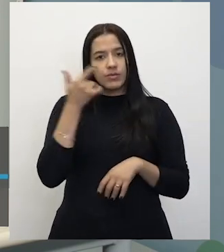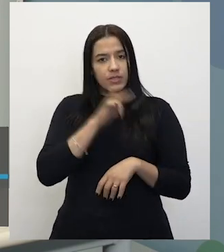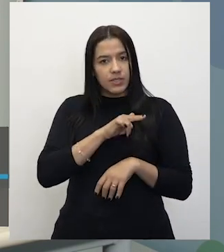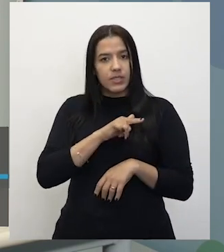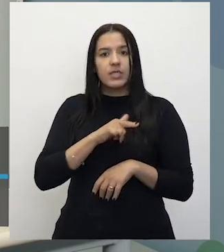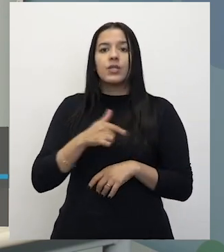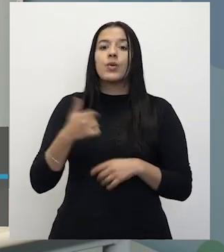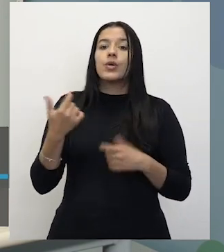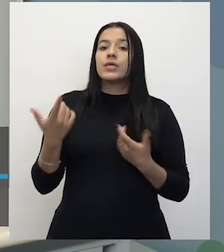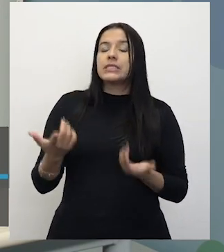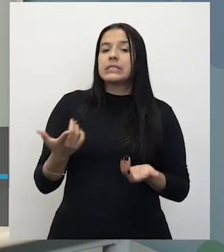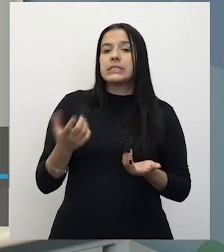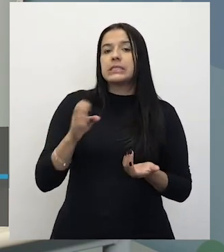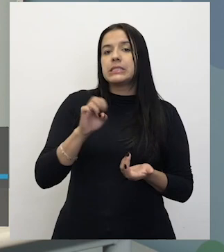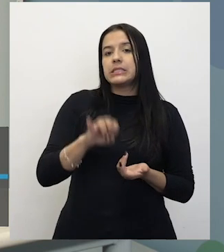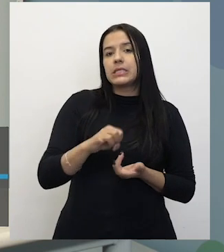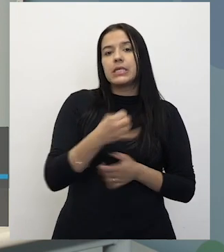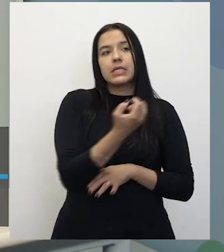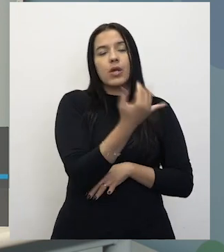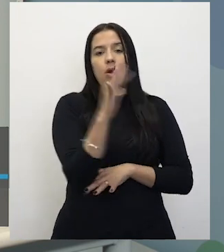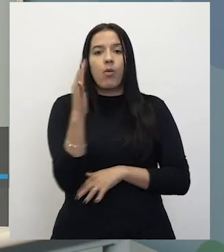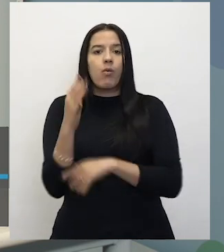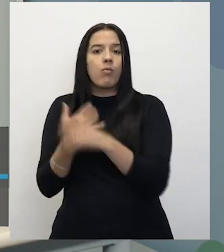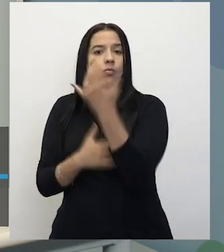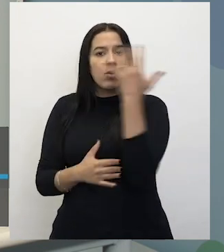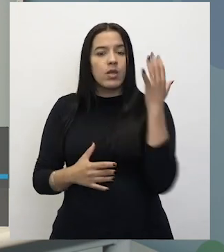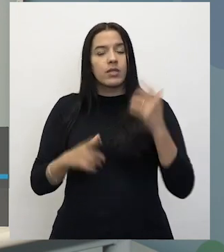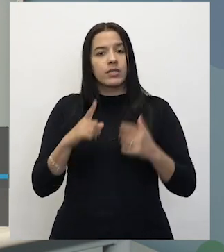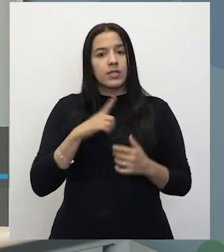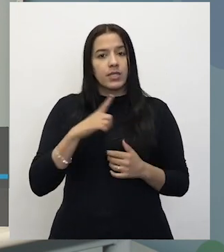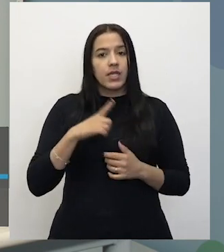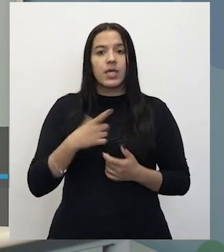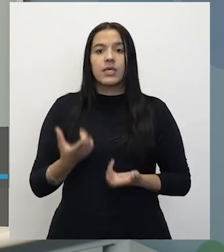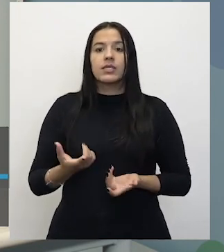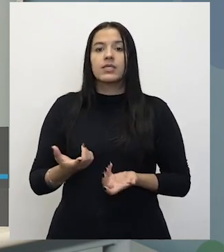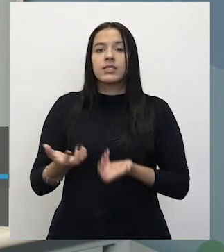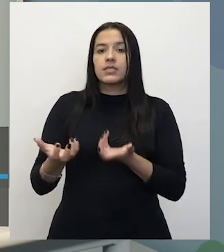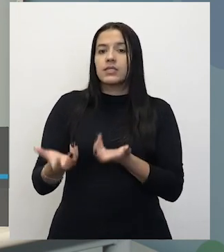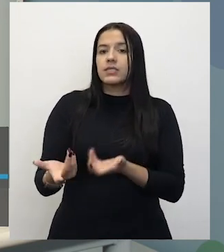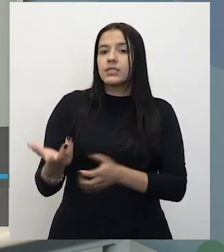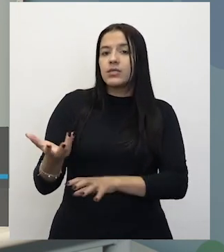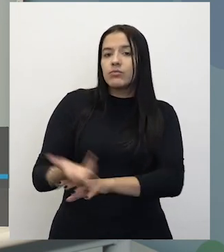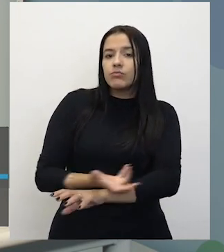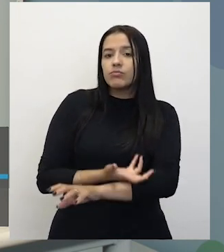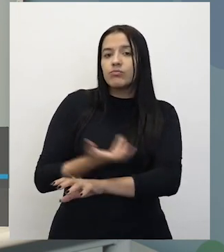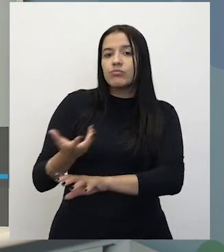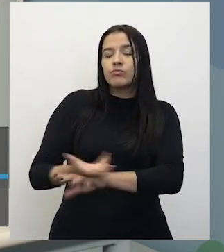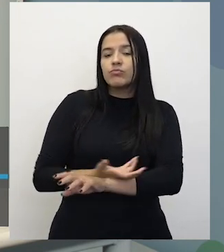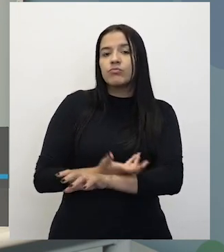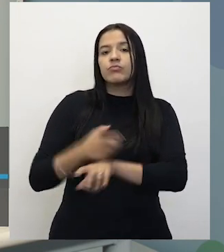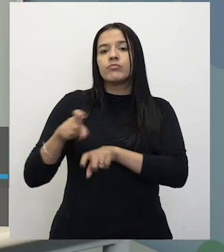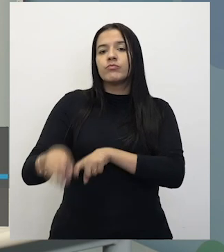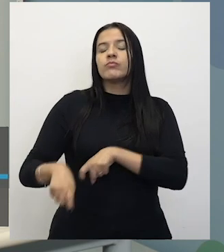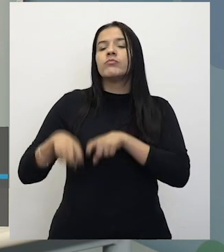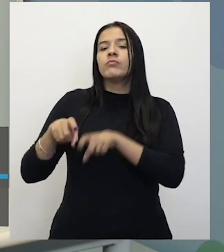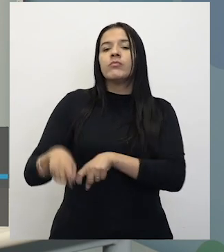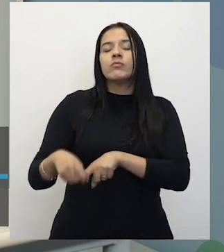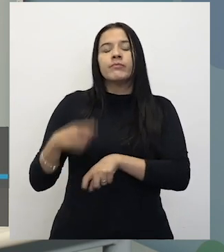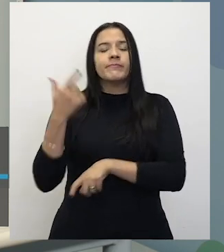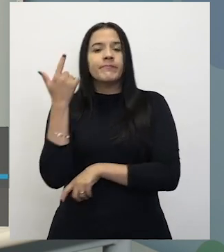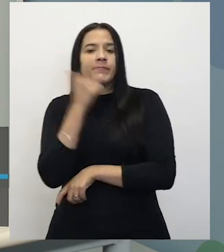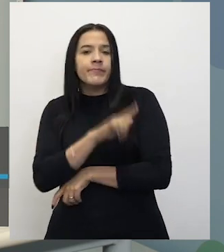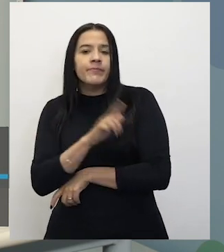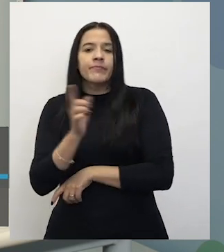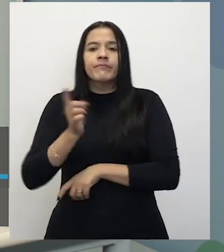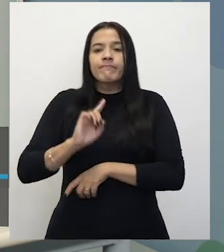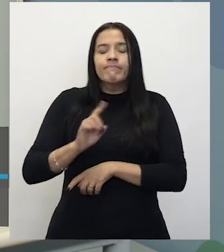vertical. Tem tanta coisa que a gente está construindo com vocês, então vocês vão estar mandando isso para a gente. Não esqueçam de contar como está